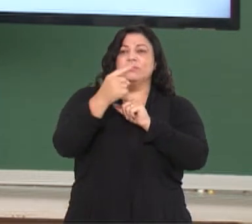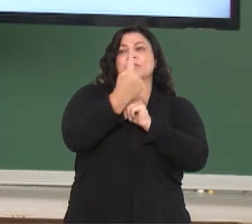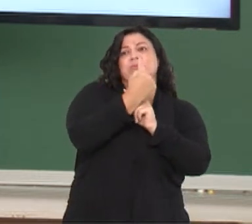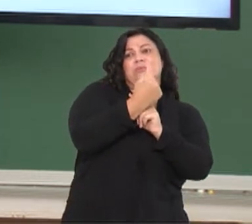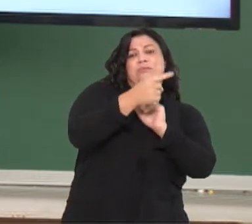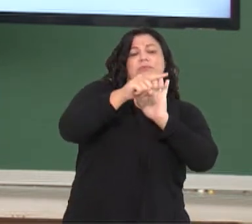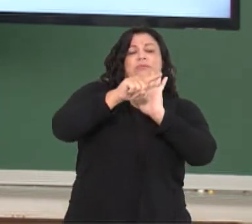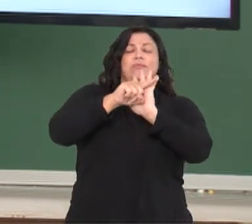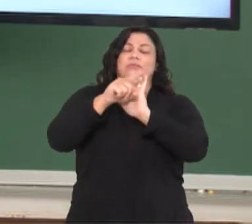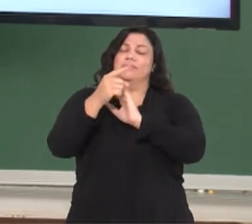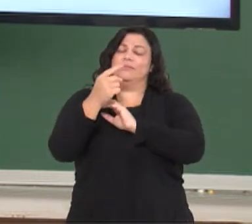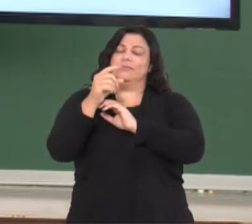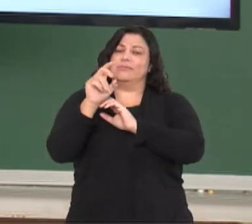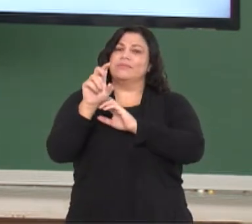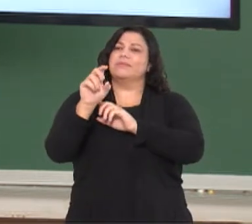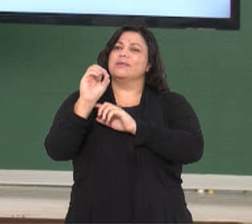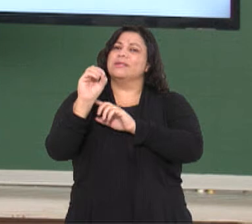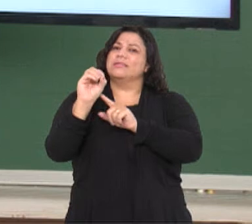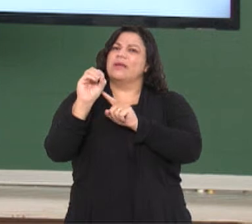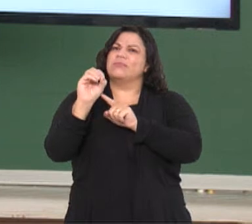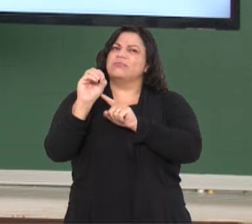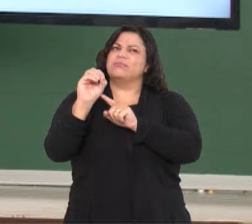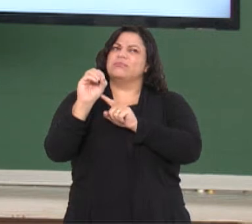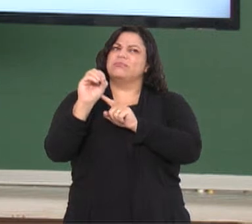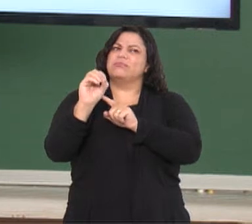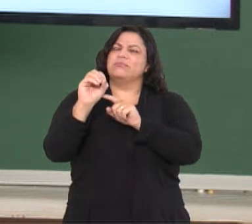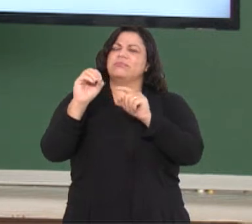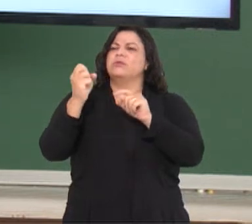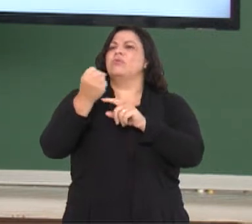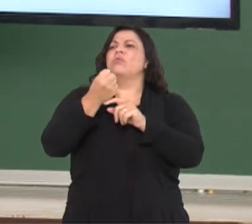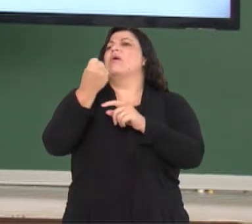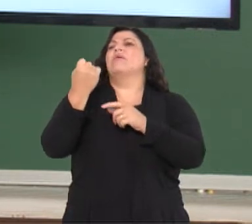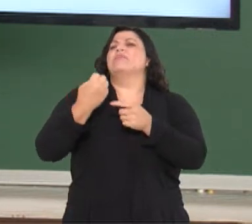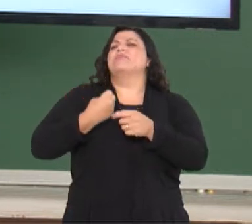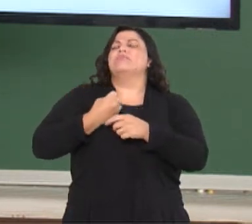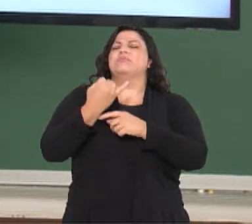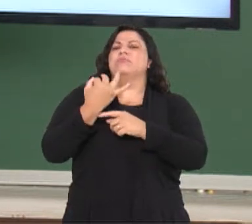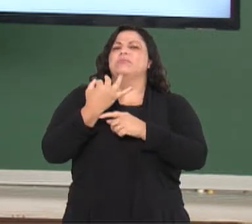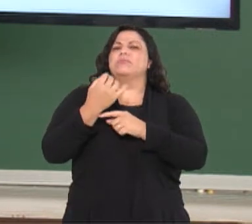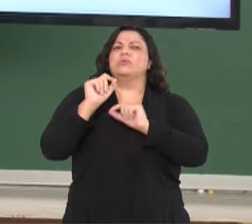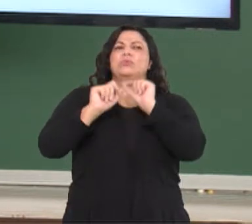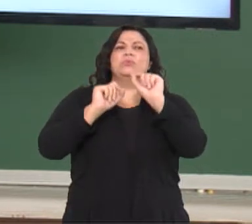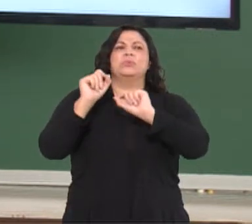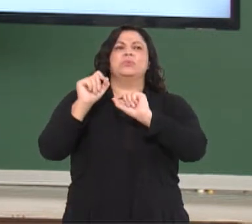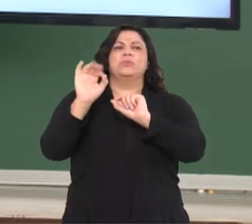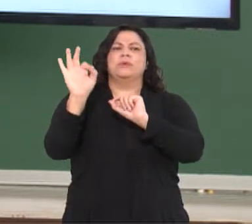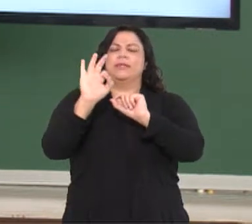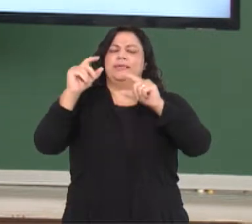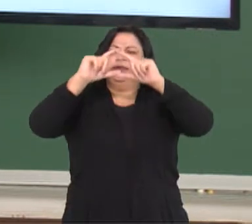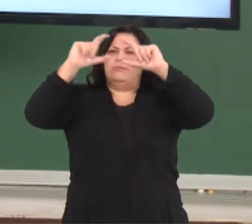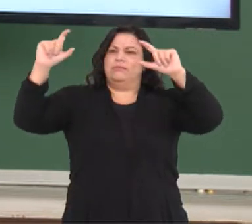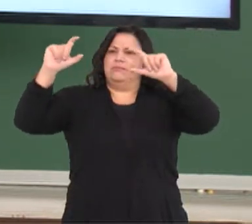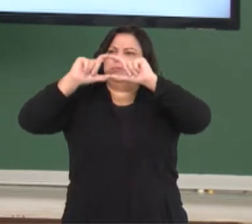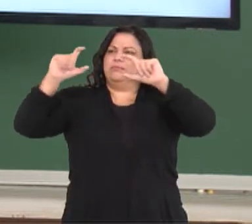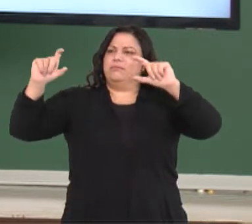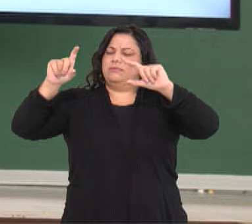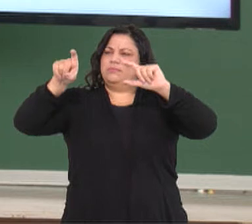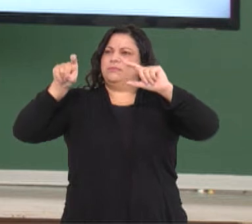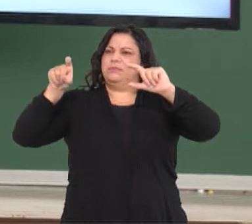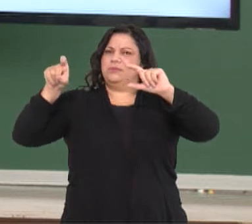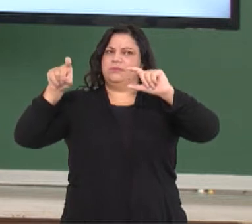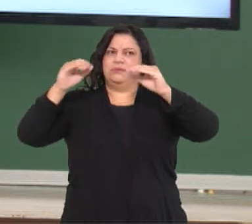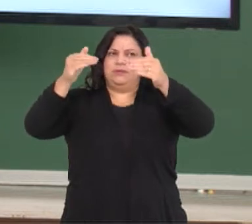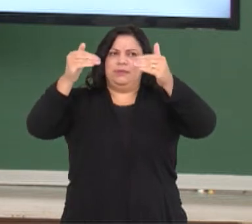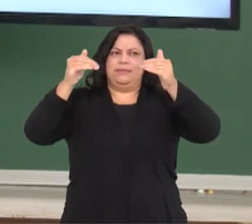0, porque não tem nenhum coeficiente que tenha valor no segundo termo com a variável x. E assim